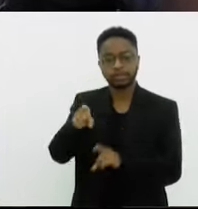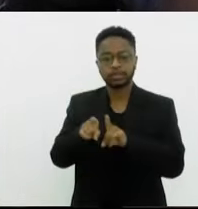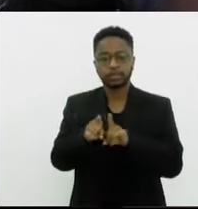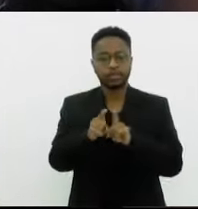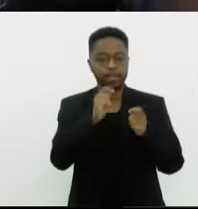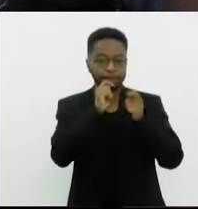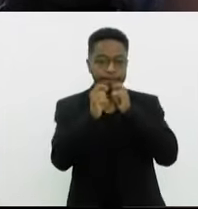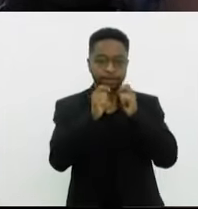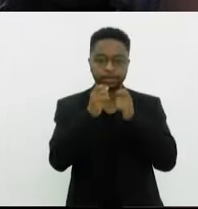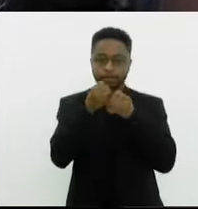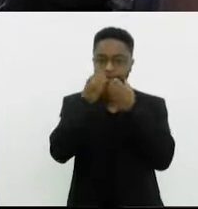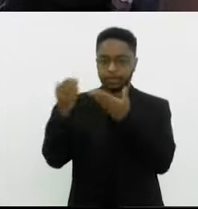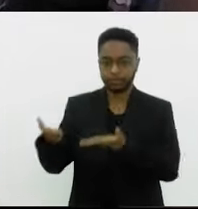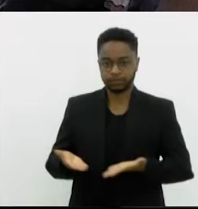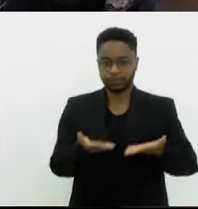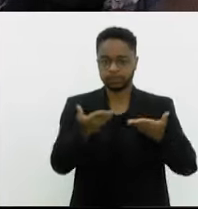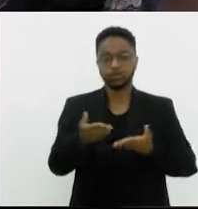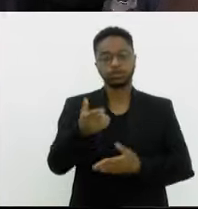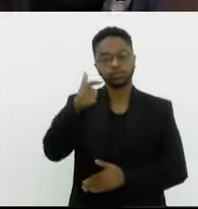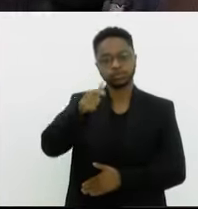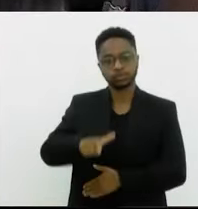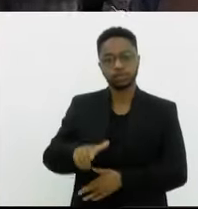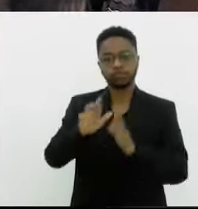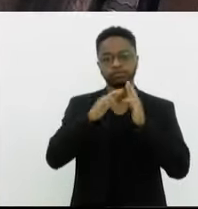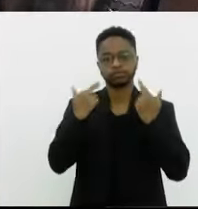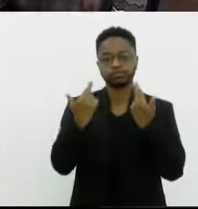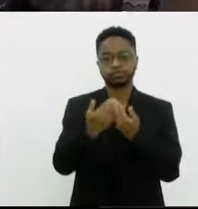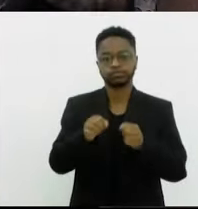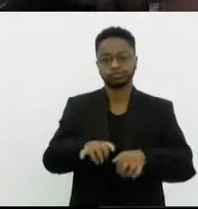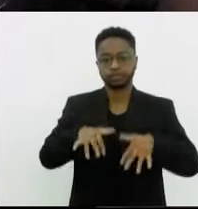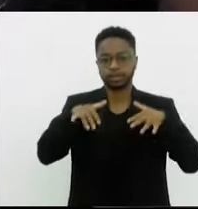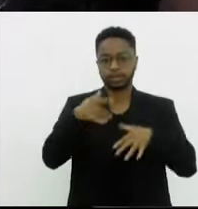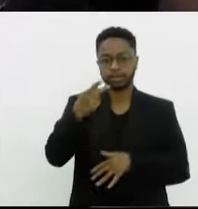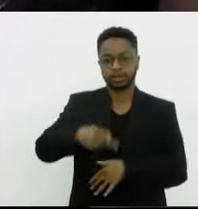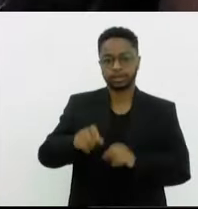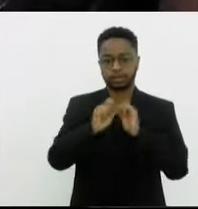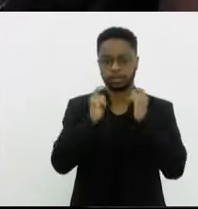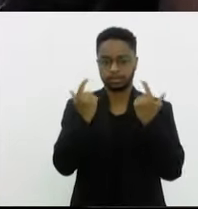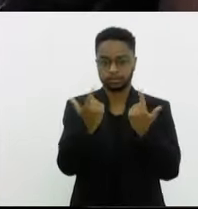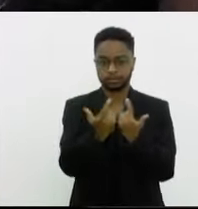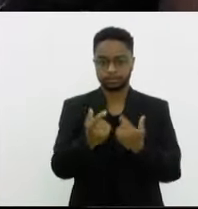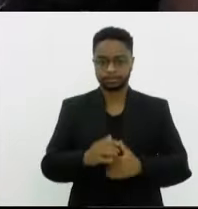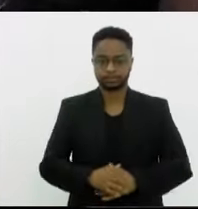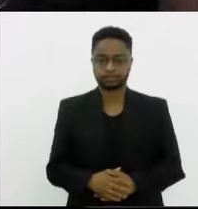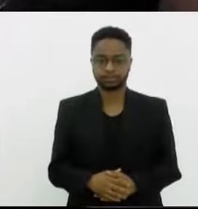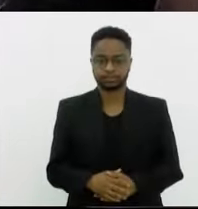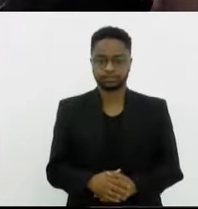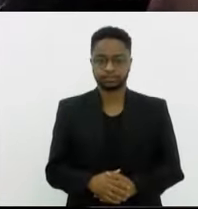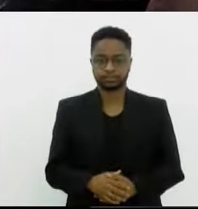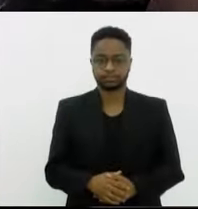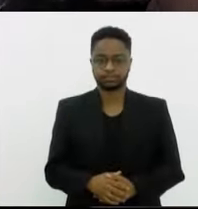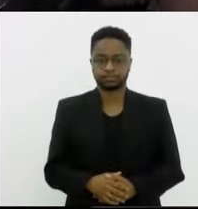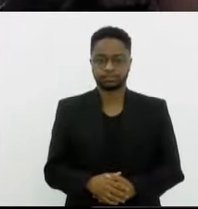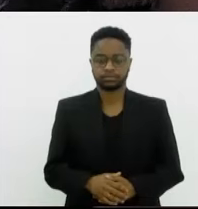todos bem-vindos a mais uma sessão legislativa.